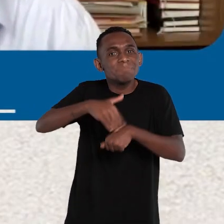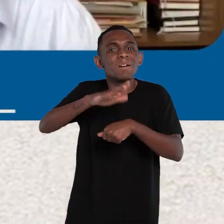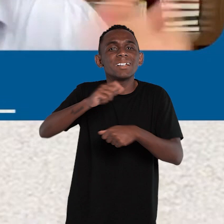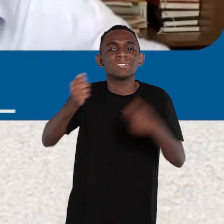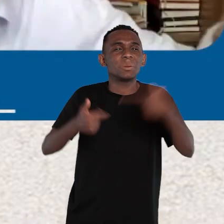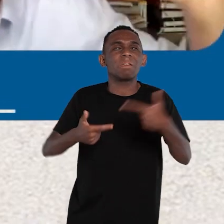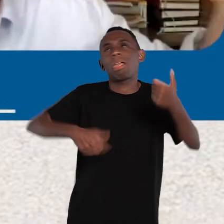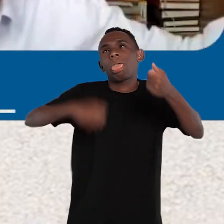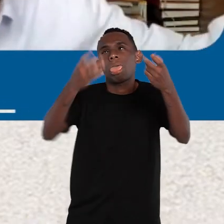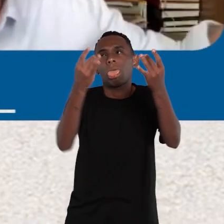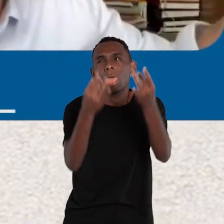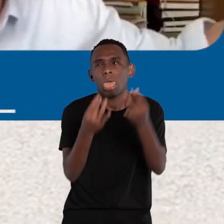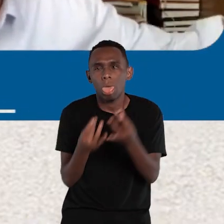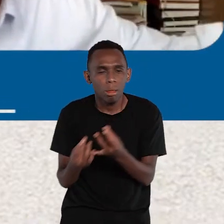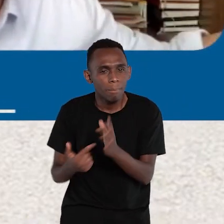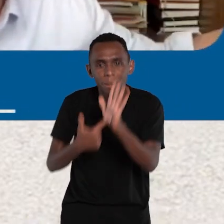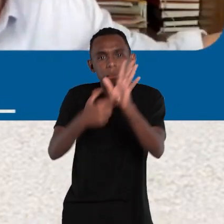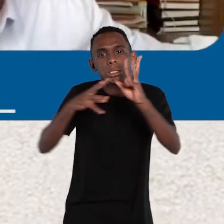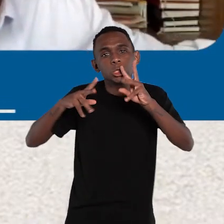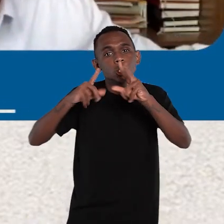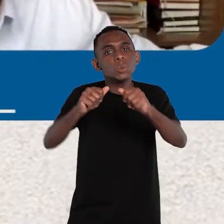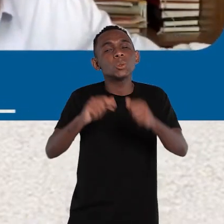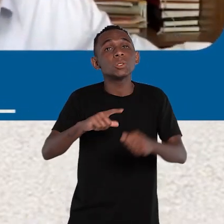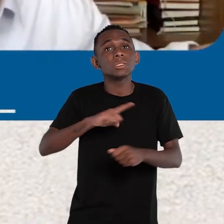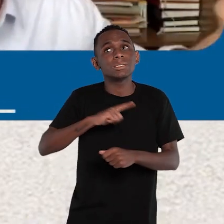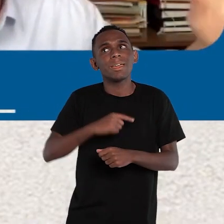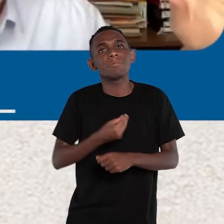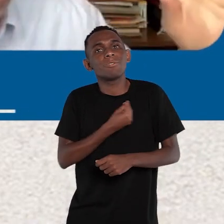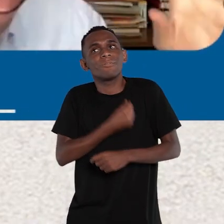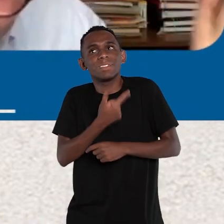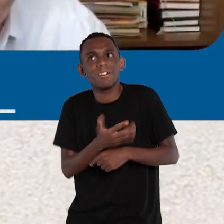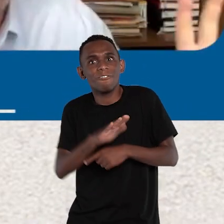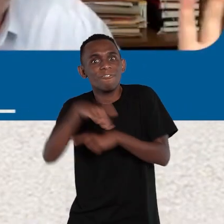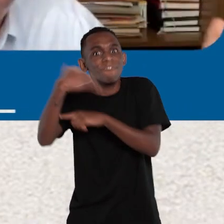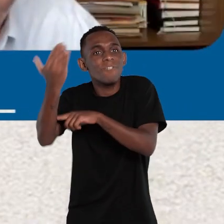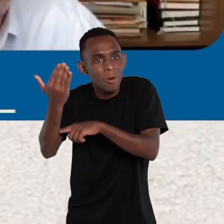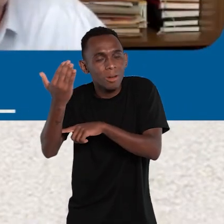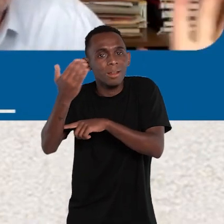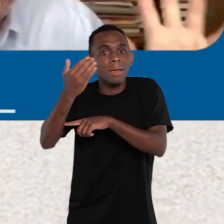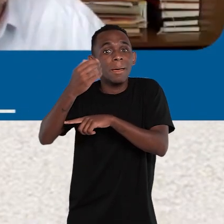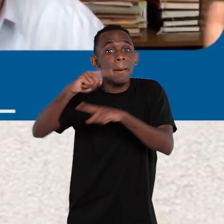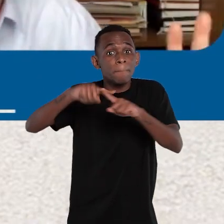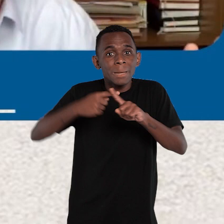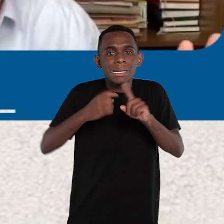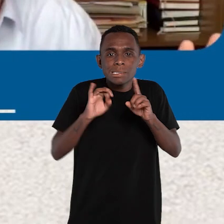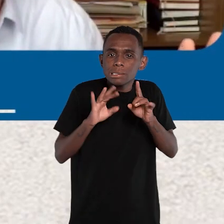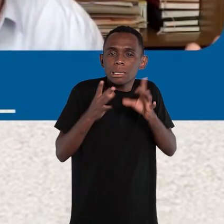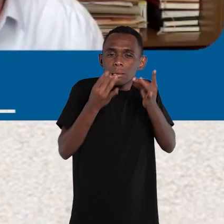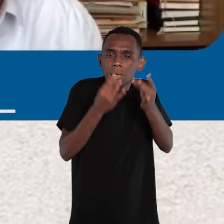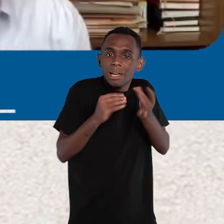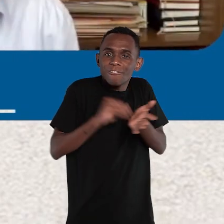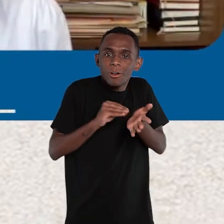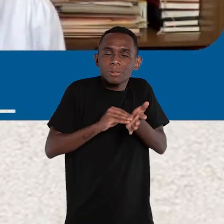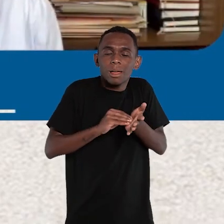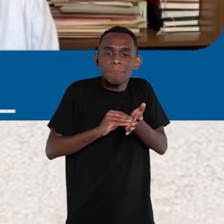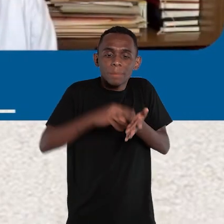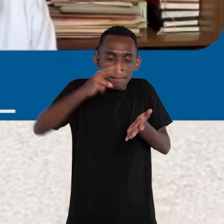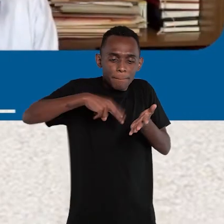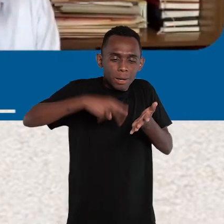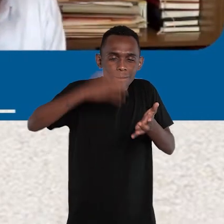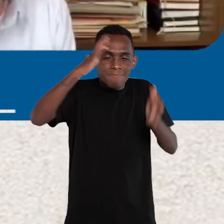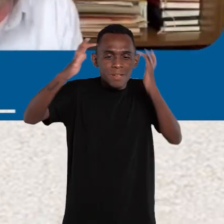conta. Tem uma vida que está fora do conto, mas permite ao leitor imaginar isso. Então, para